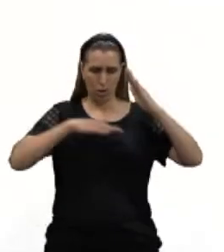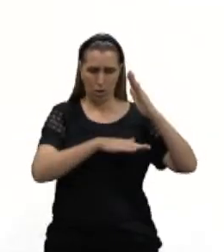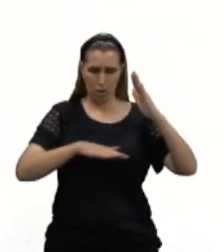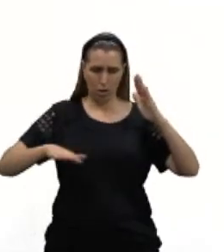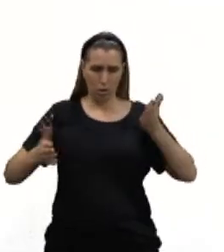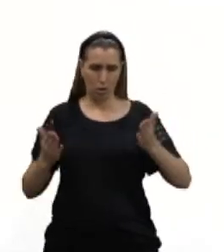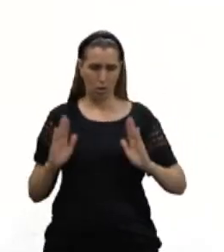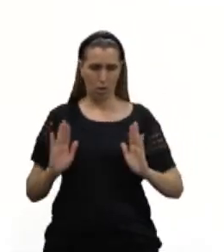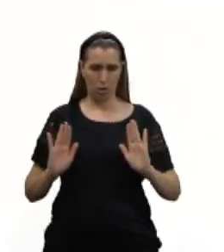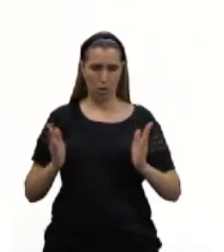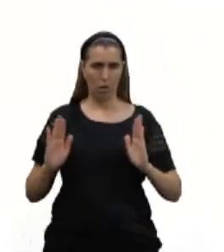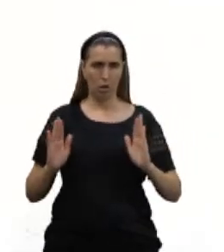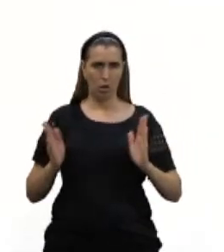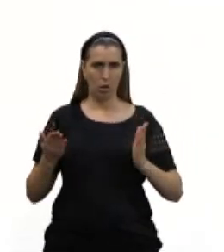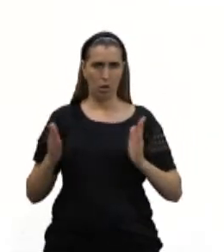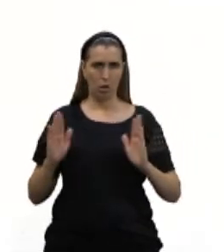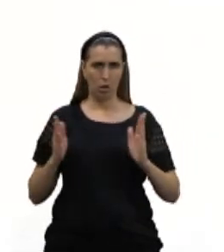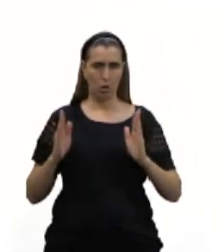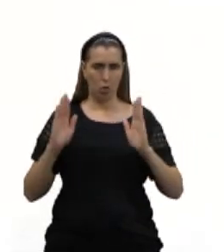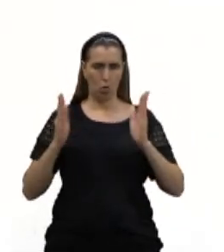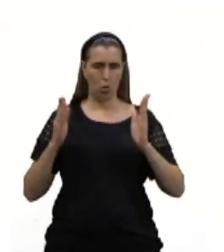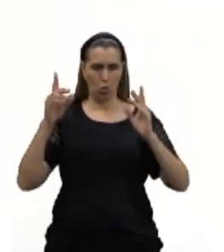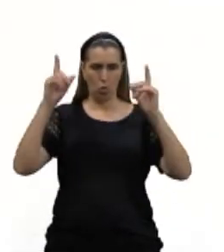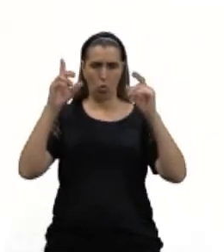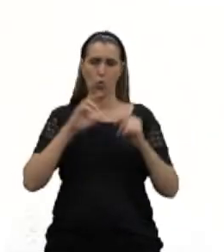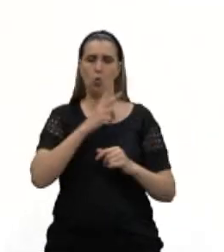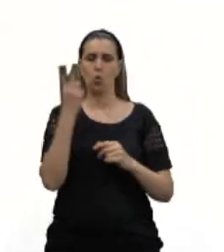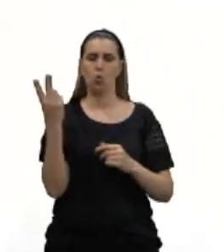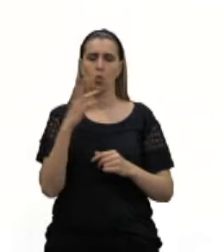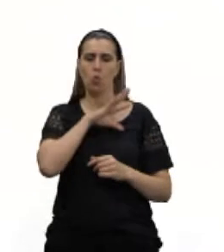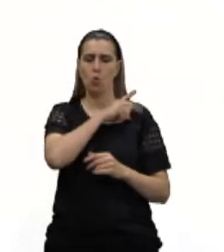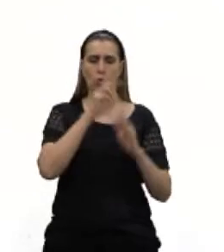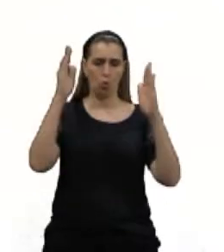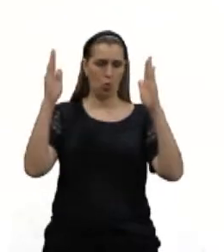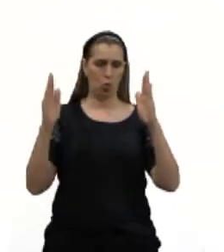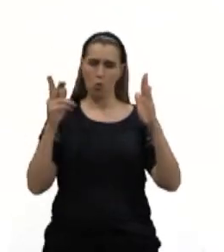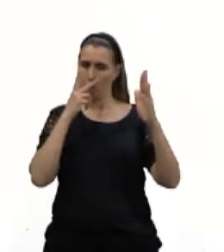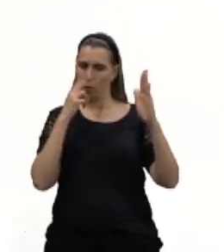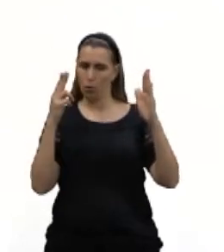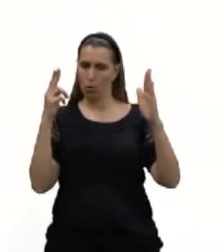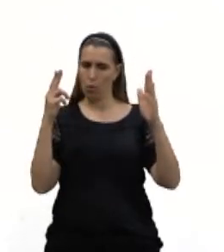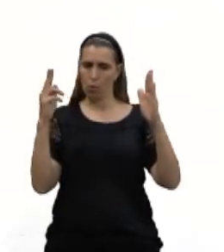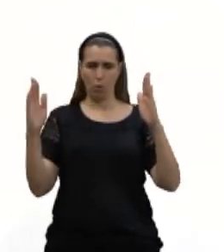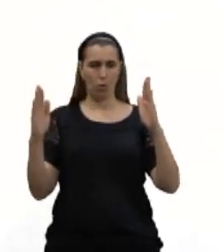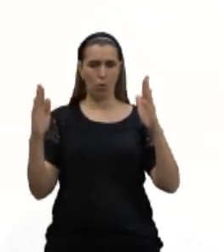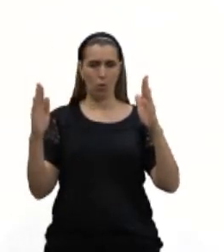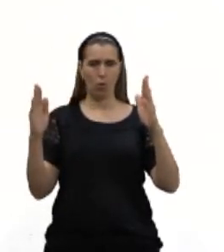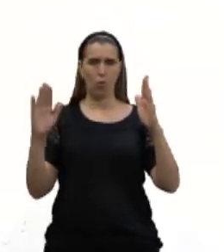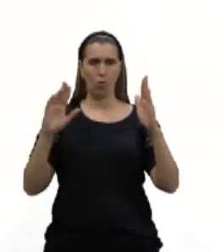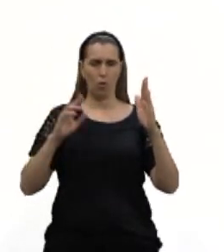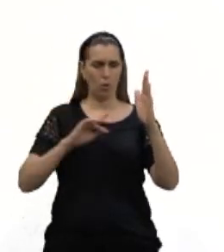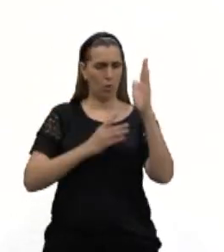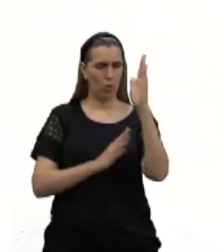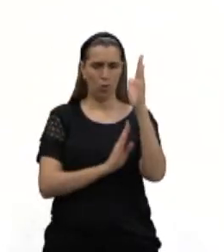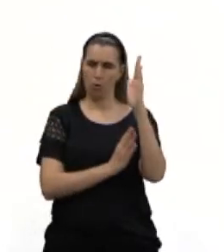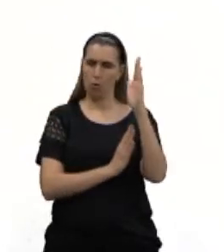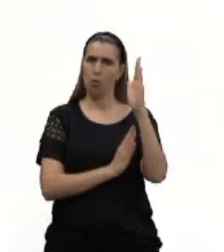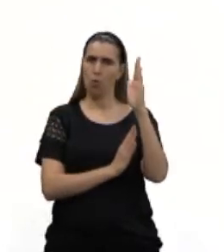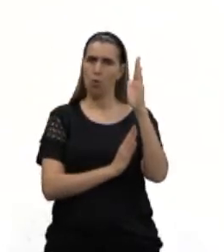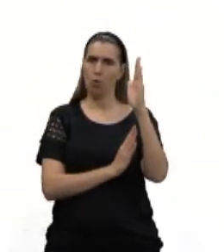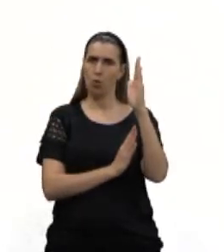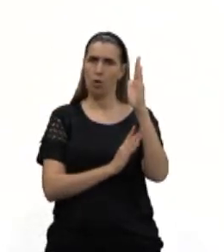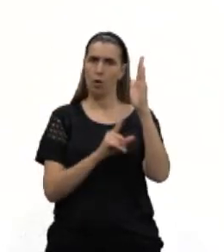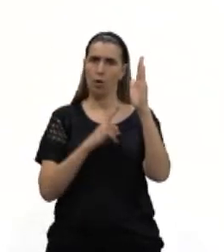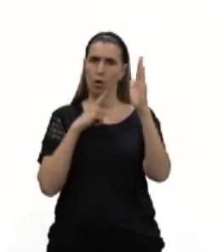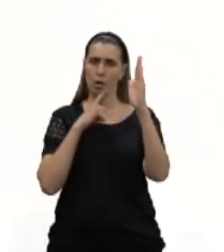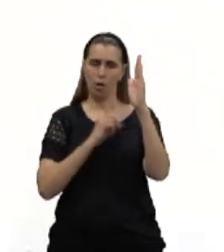faz com que a gente perceba esses dois animais, né, como sendo o mesmo animal. E, além do reflexo embaixo, elas